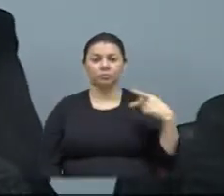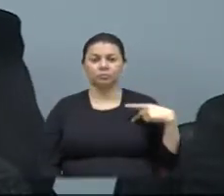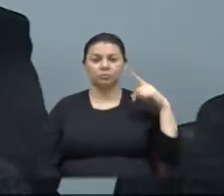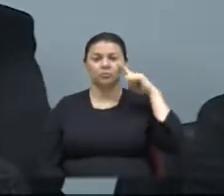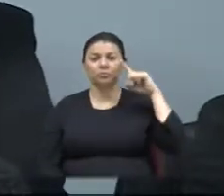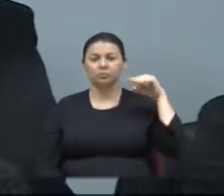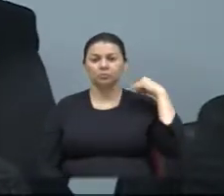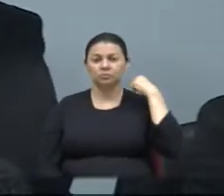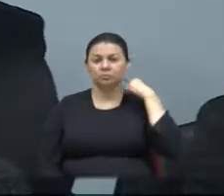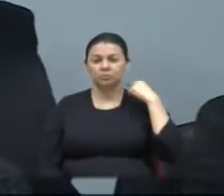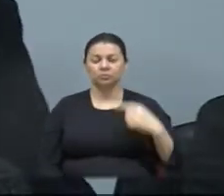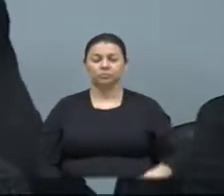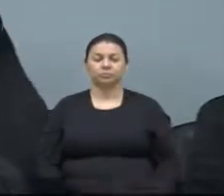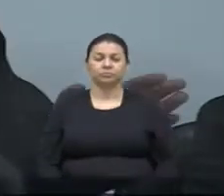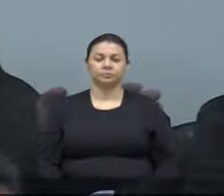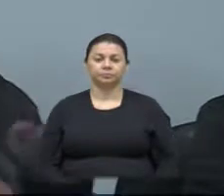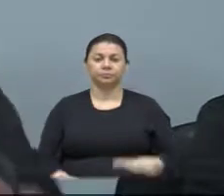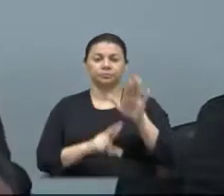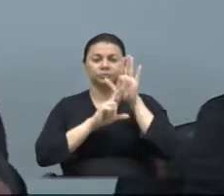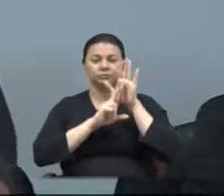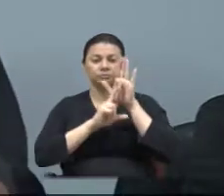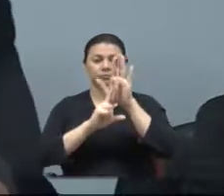a igreja